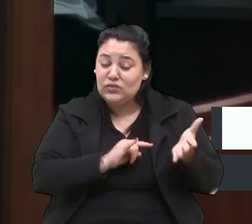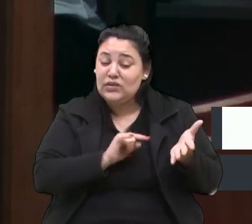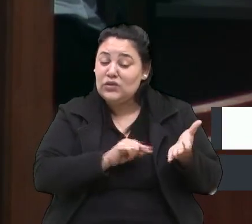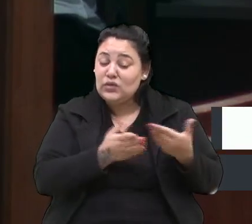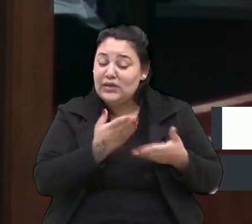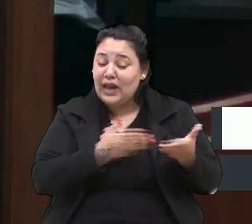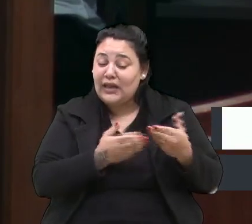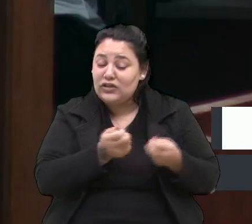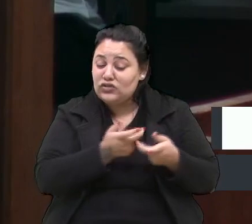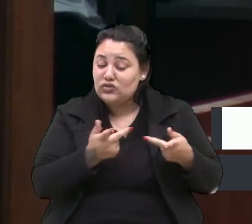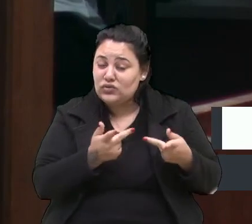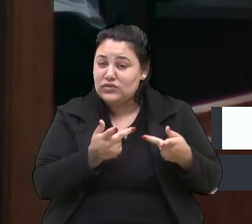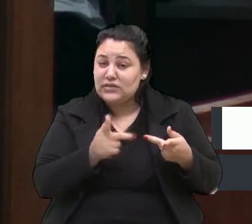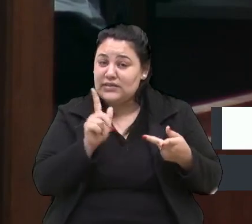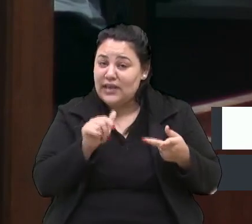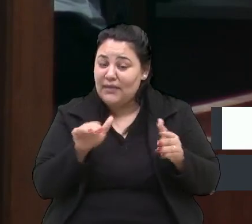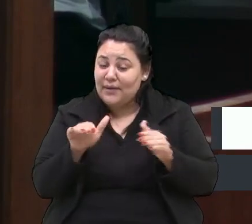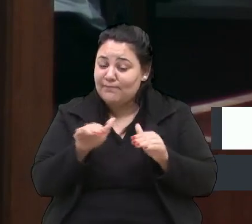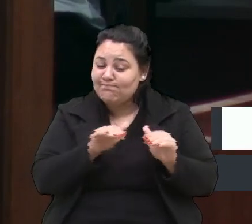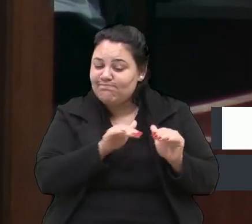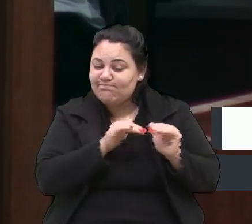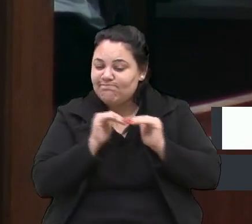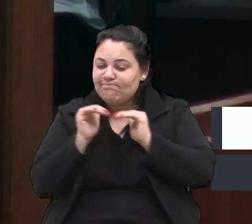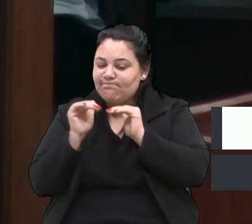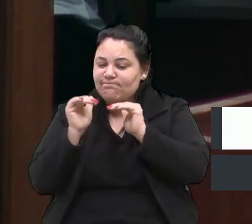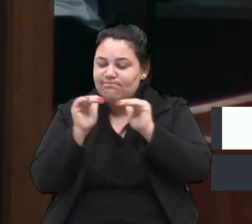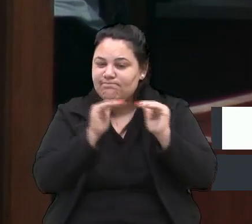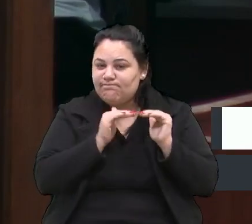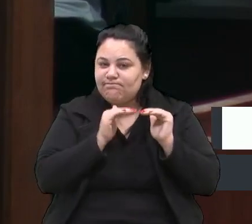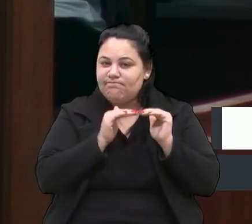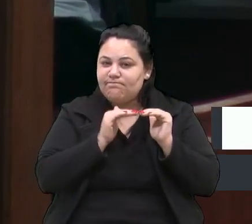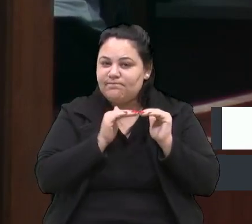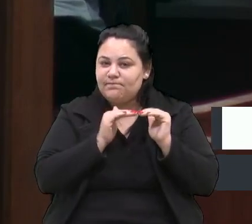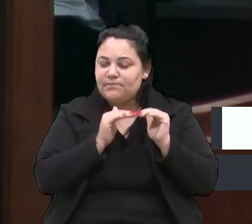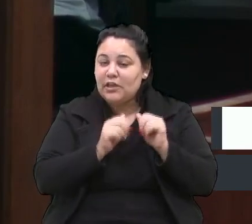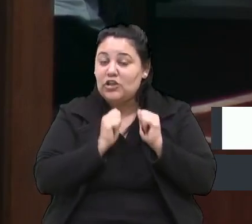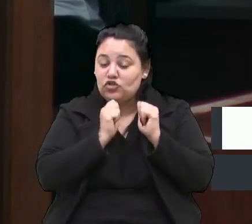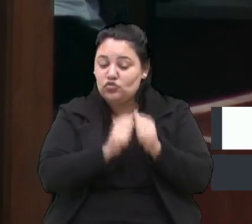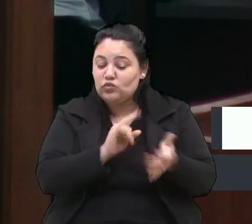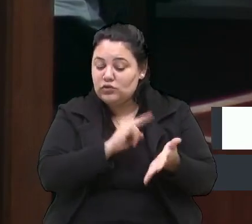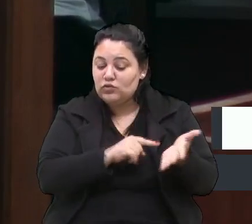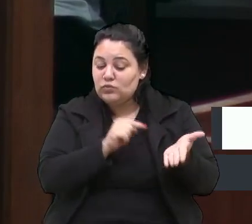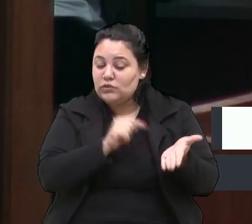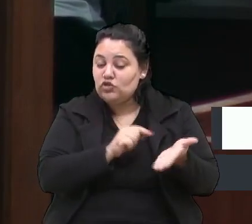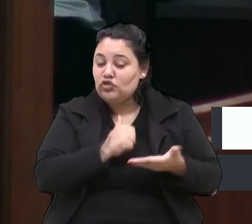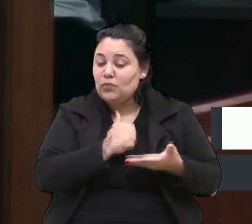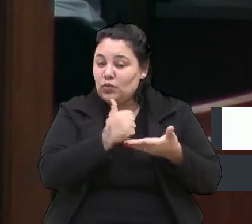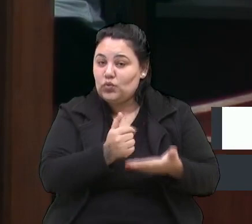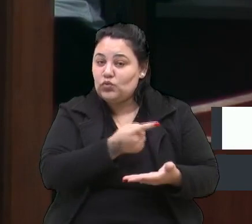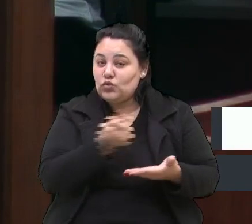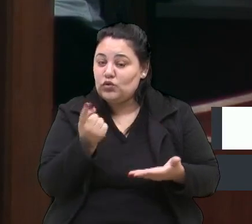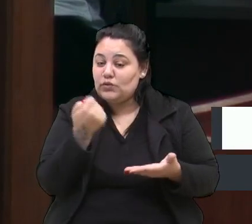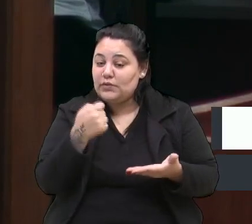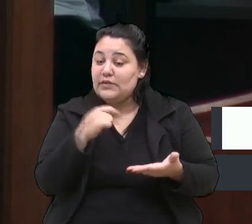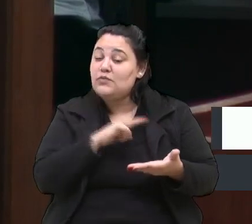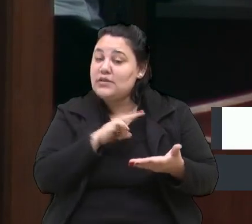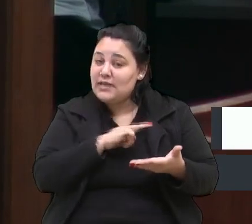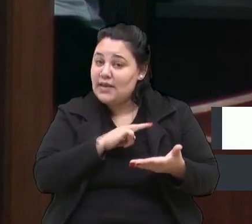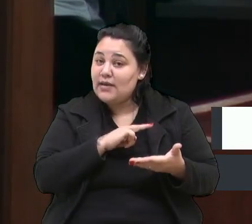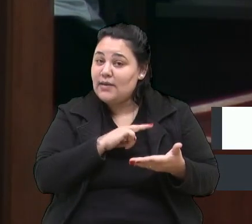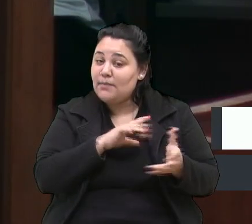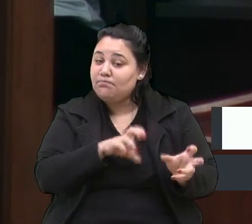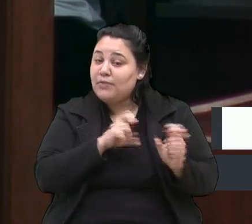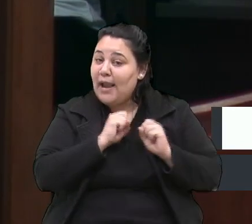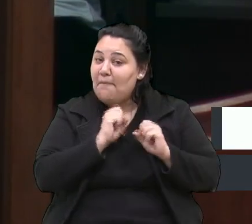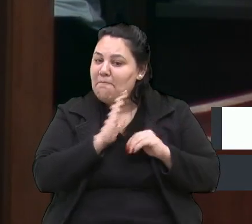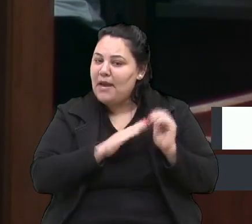para equalizar essa questão, mas junto com a moção de apoio, nós precisamos ter a prática. Os discursos